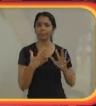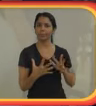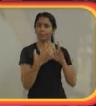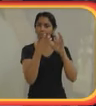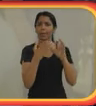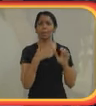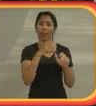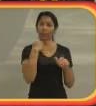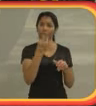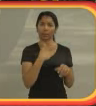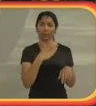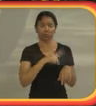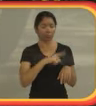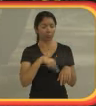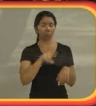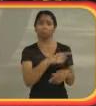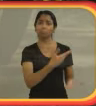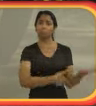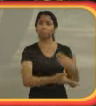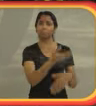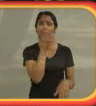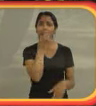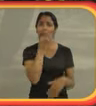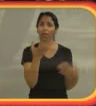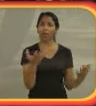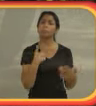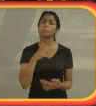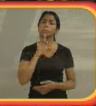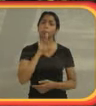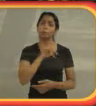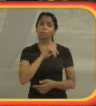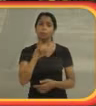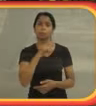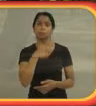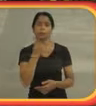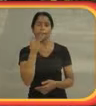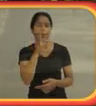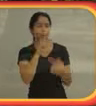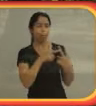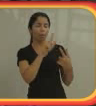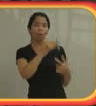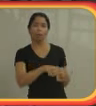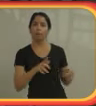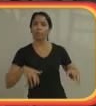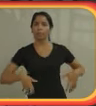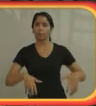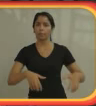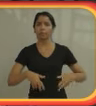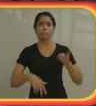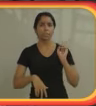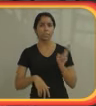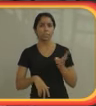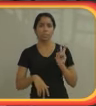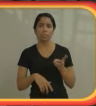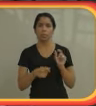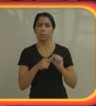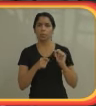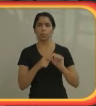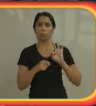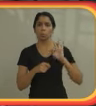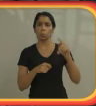as nossas brigas, mas a maior parte do tempo nós nos damos bem. Só que isso não quer dizer que porque ele é cadeirante, ele